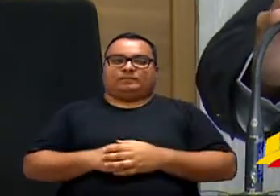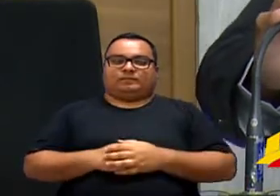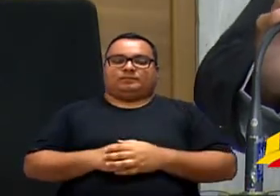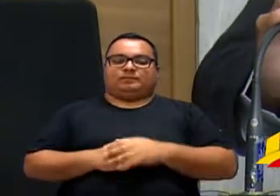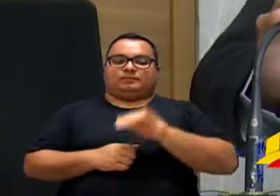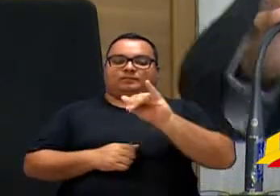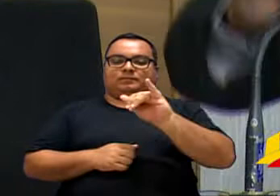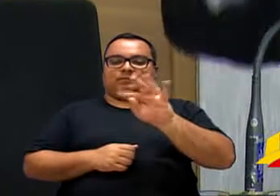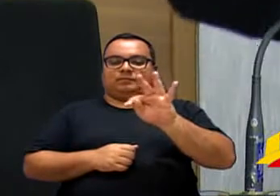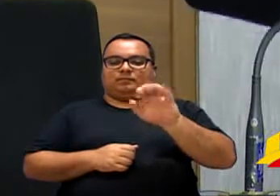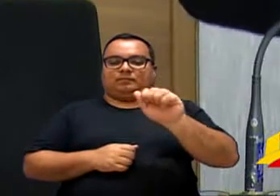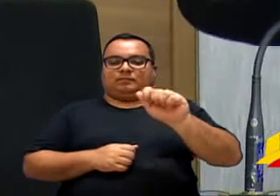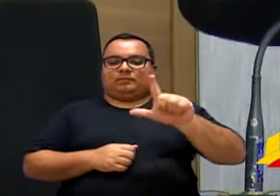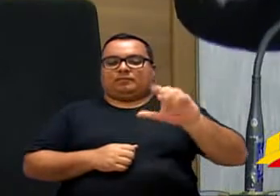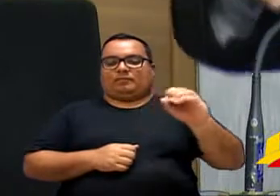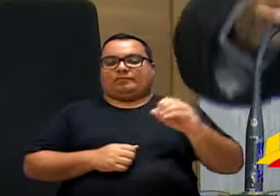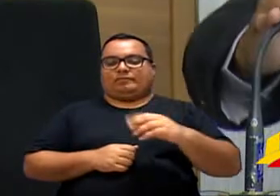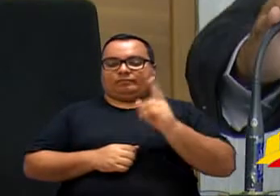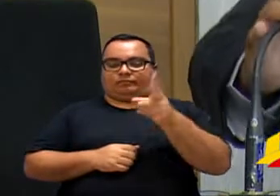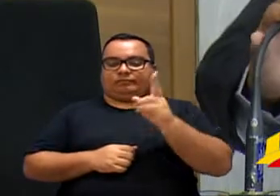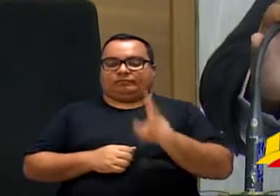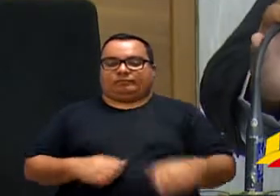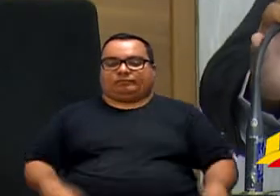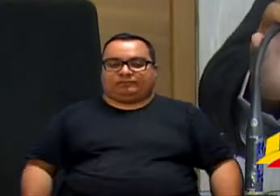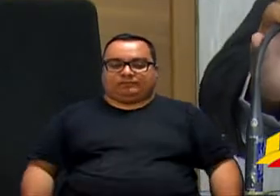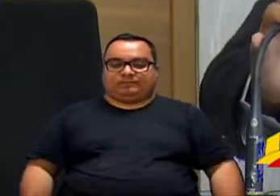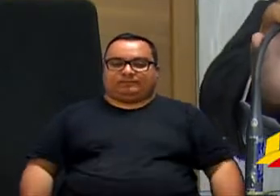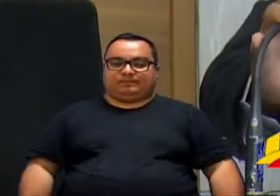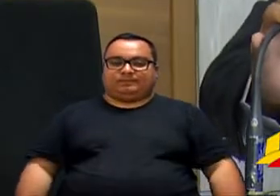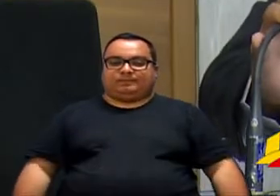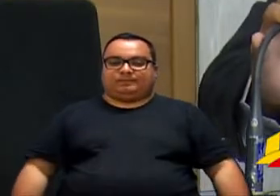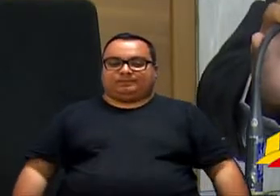o Ítalo e aí eu vou acelera as crianças